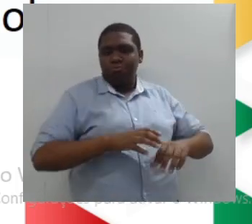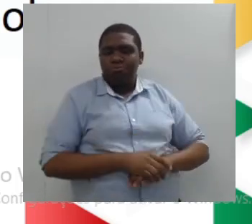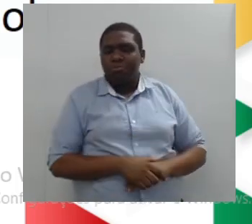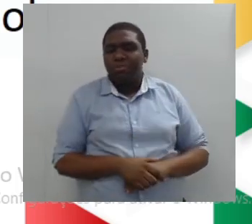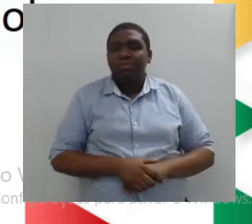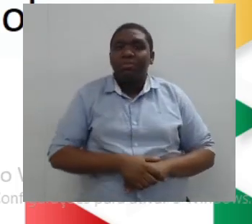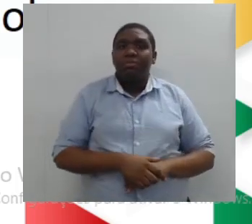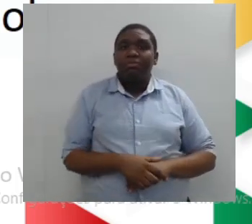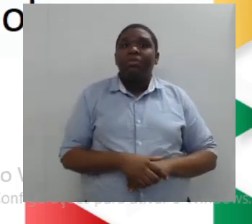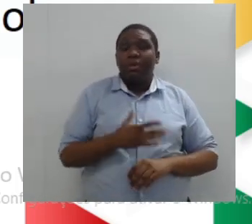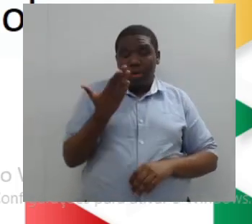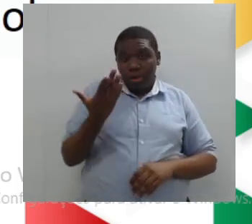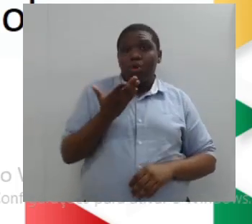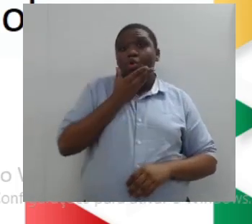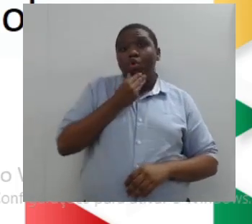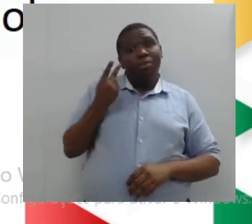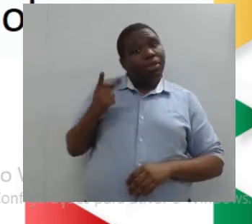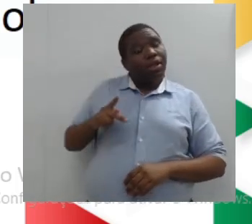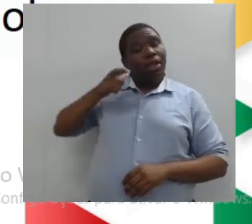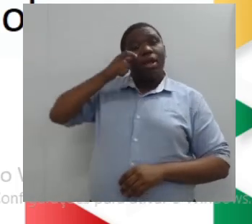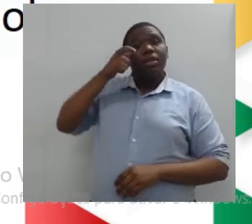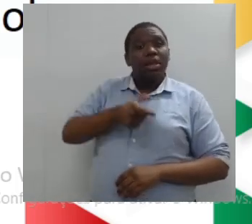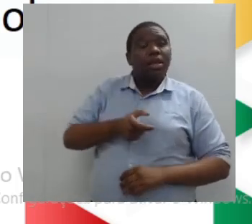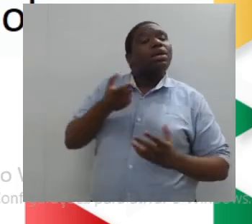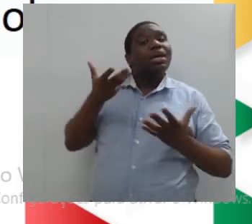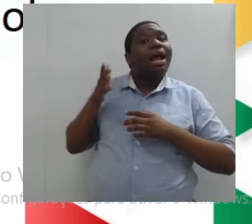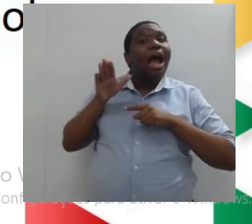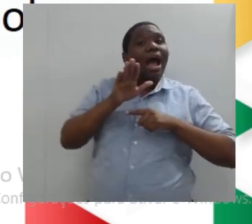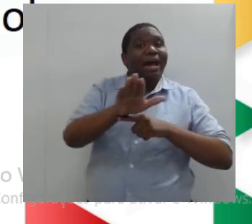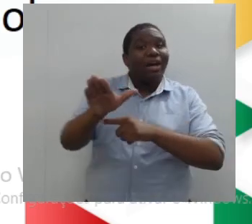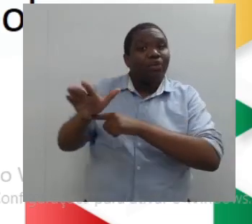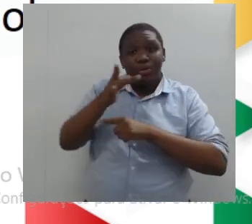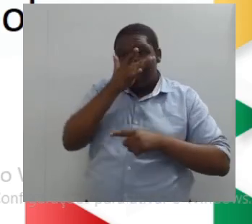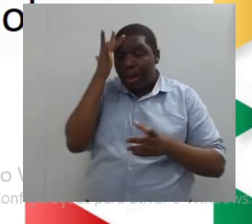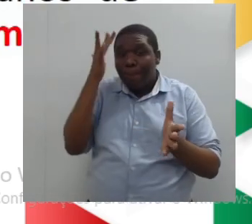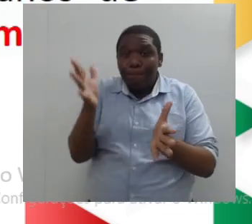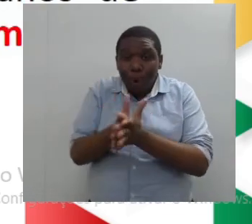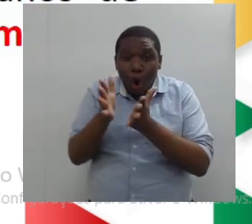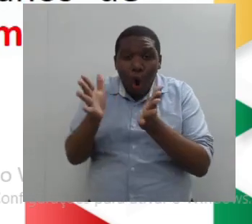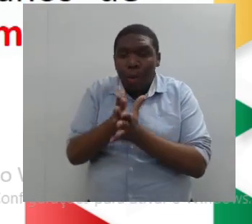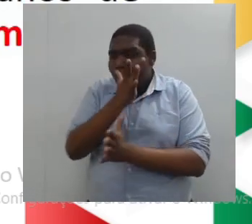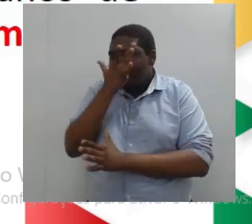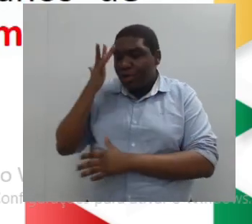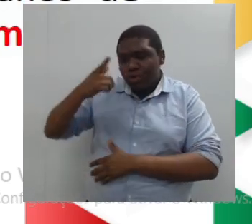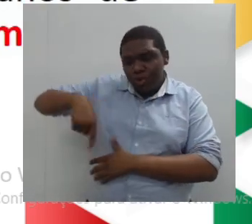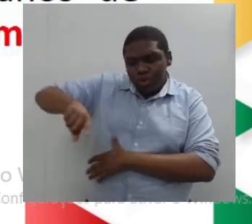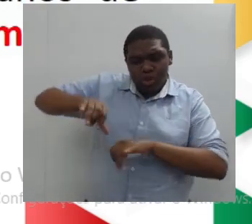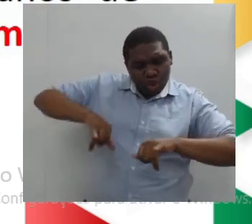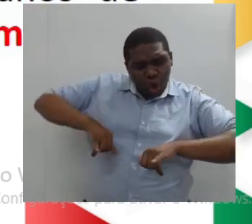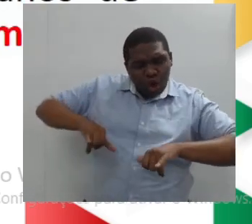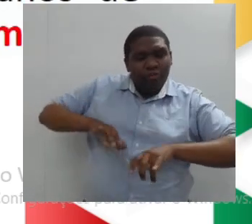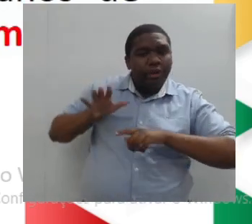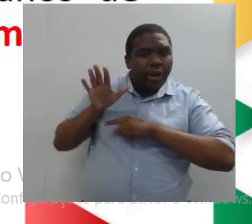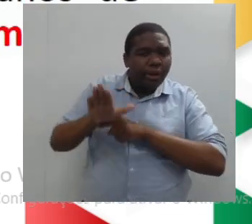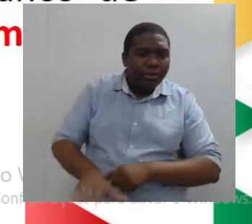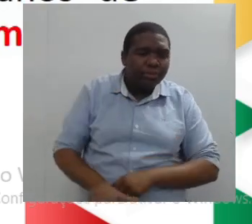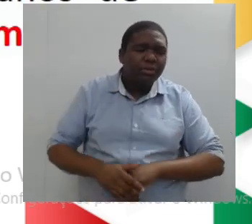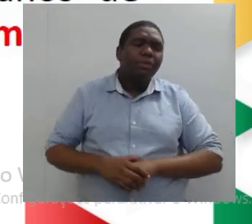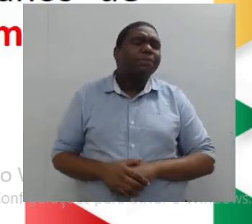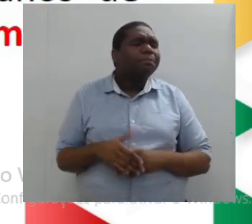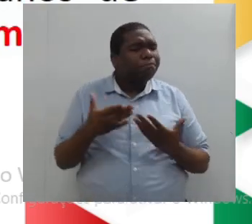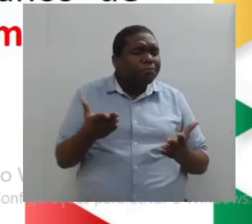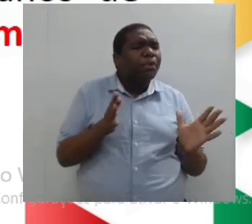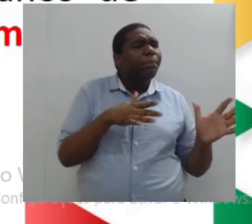corte. Seu maior interesse era de poder ajudar os pobres e necessitados. Algum tempo